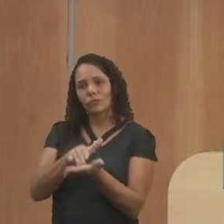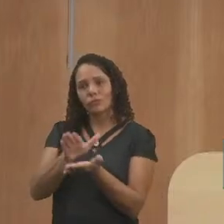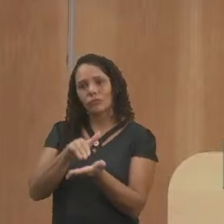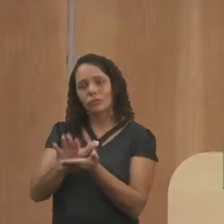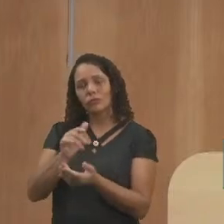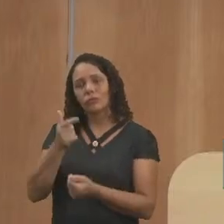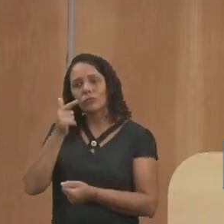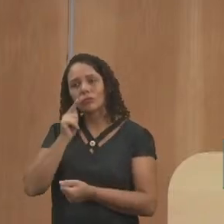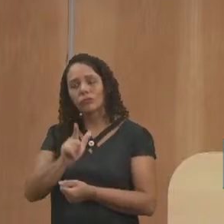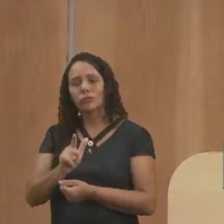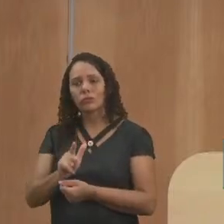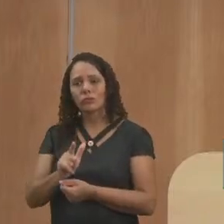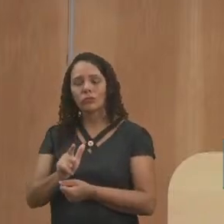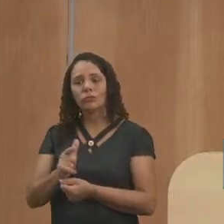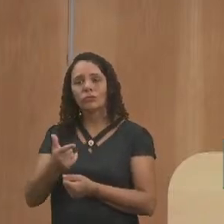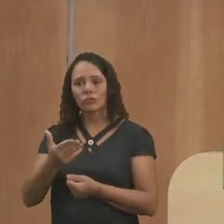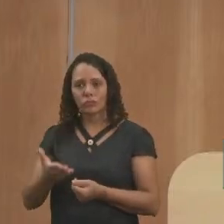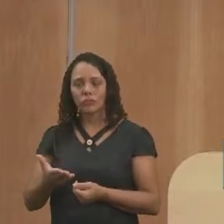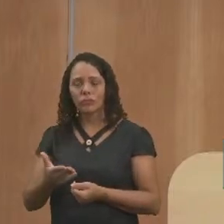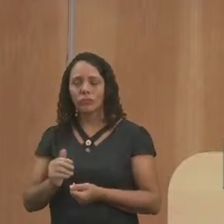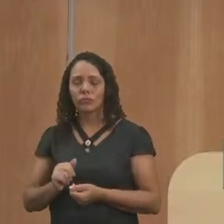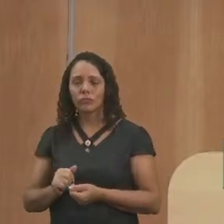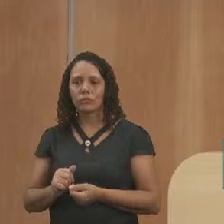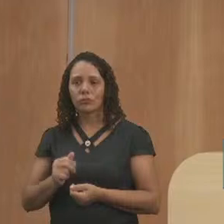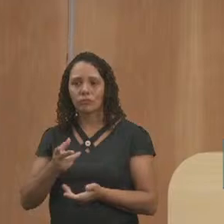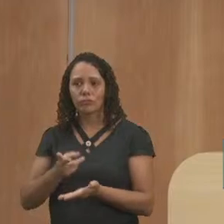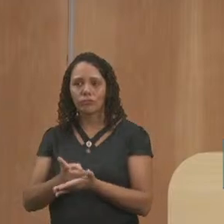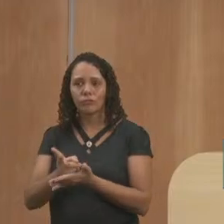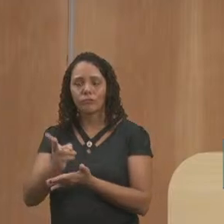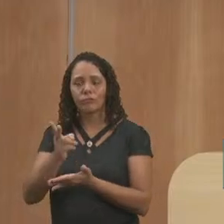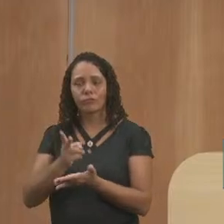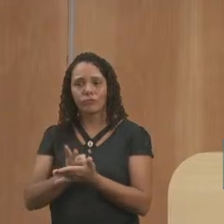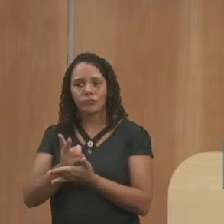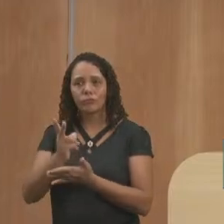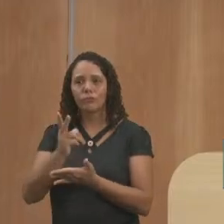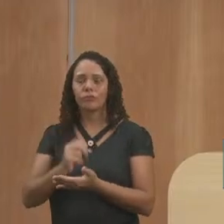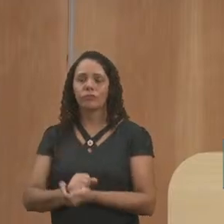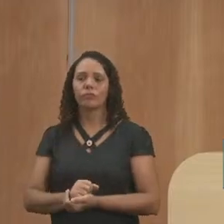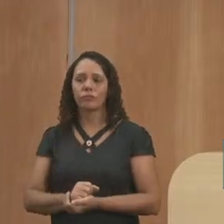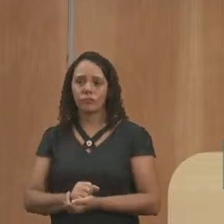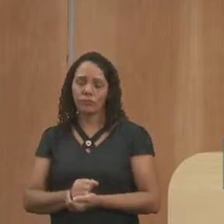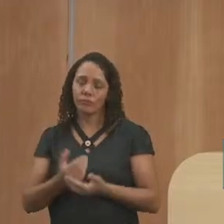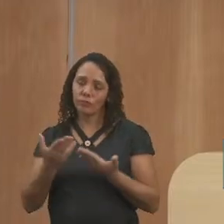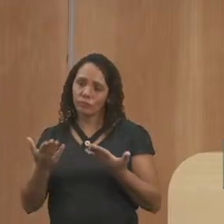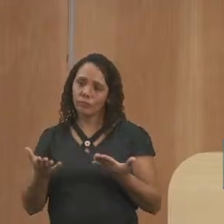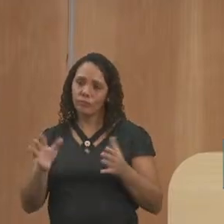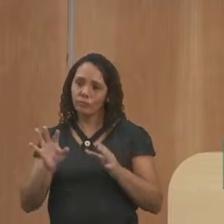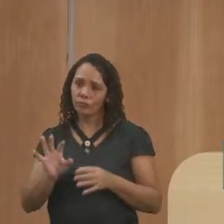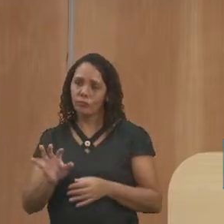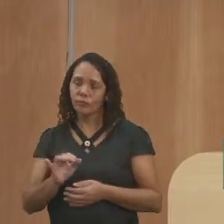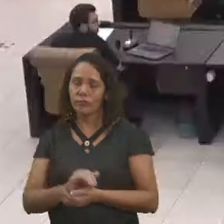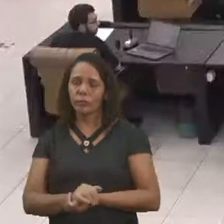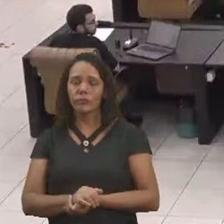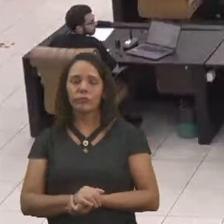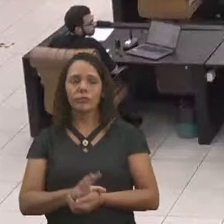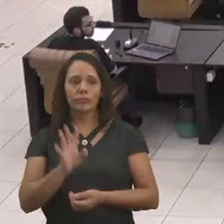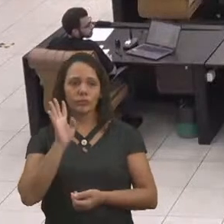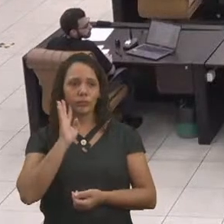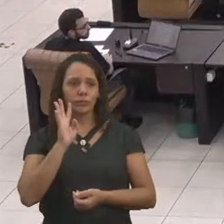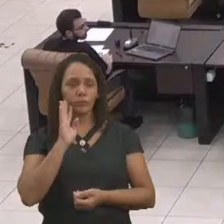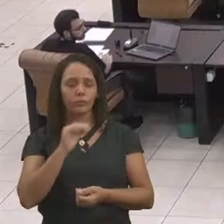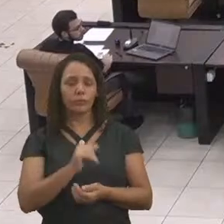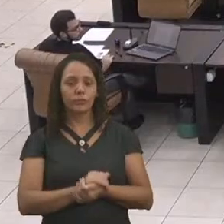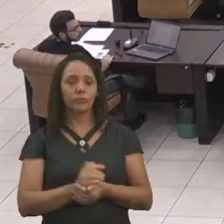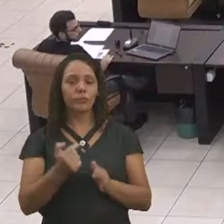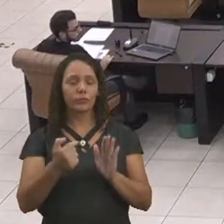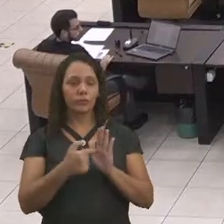a sua tendência natural de crescimento atrelado aí à inflação. Então, Legal. Acho que é isso. Olha, o mesmo